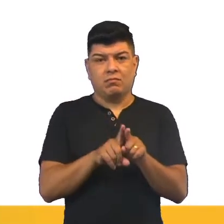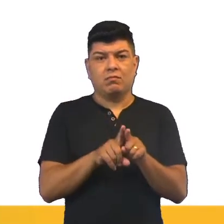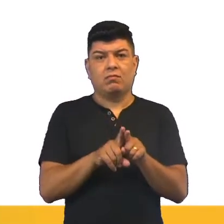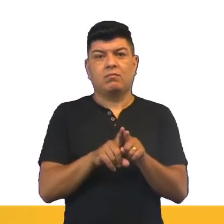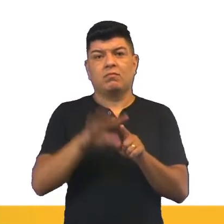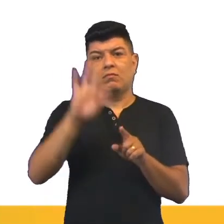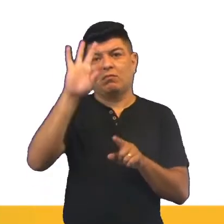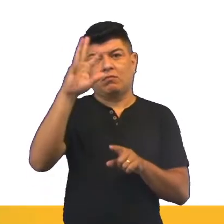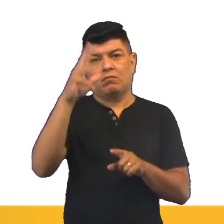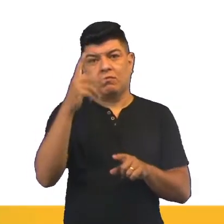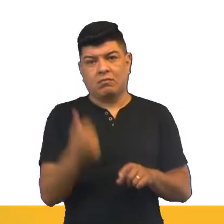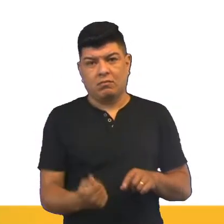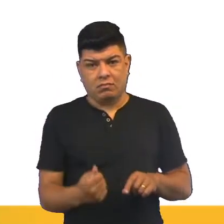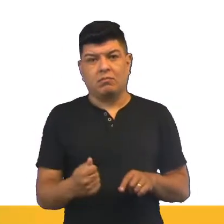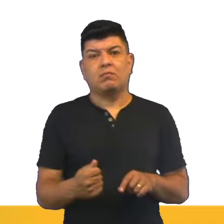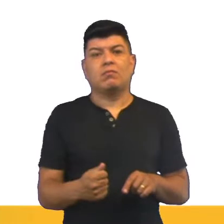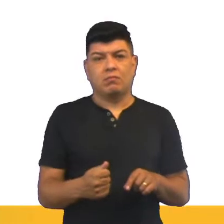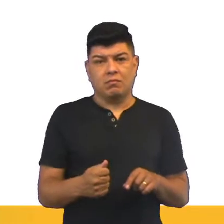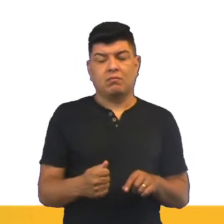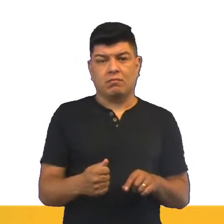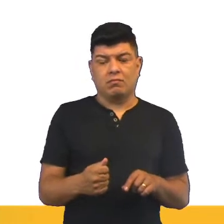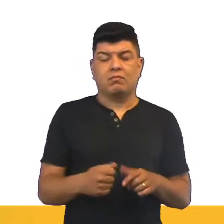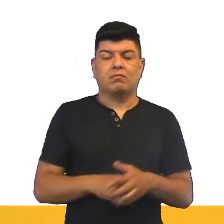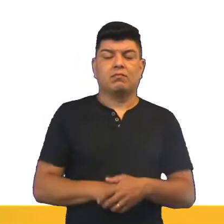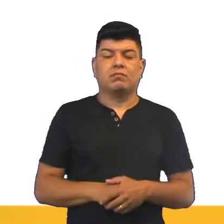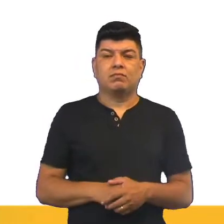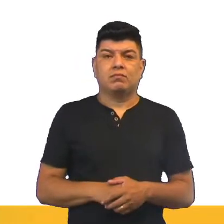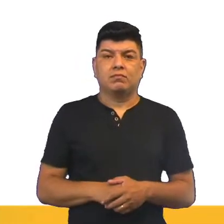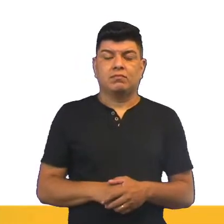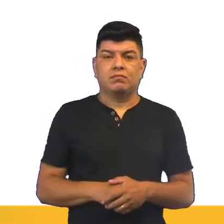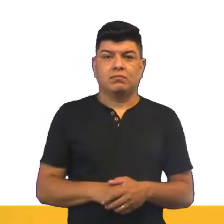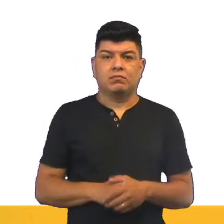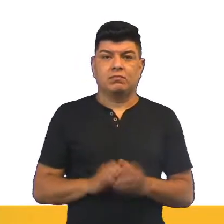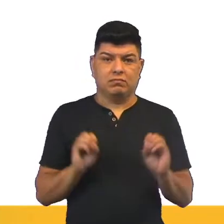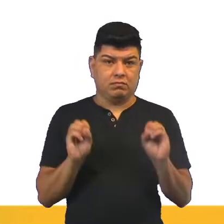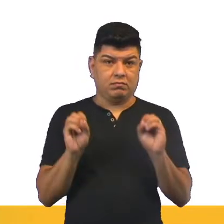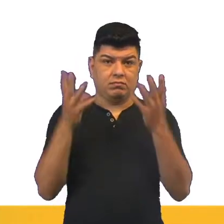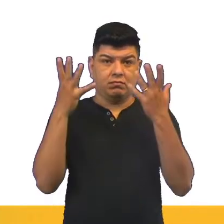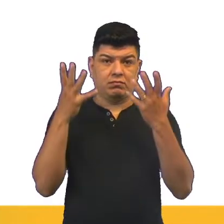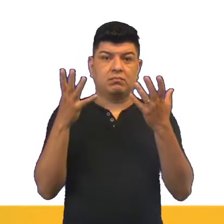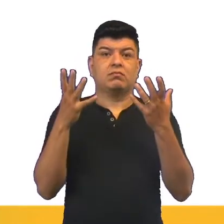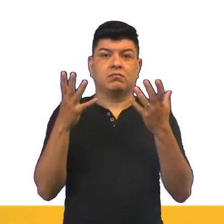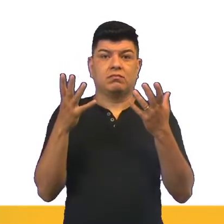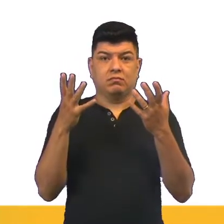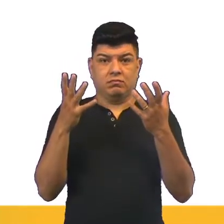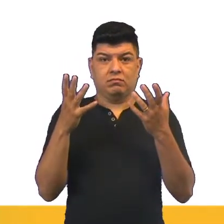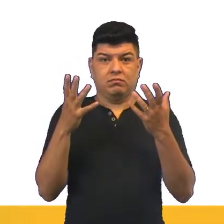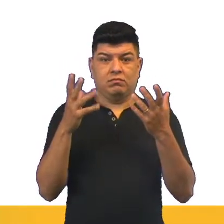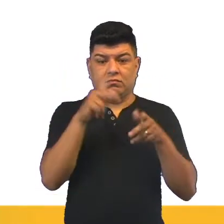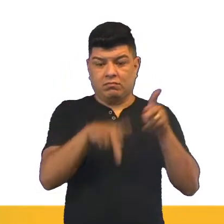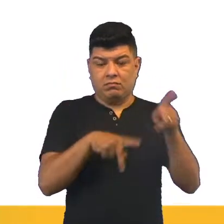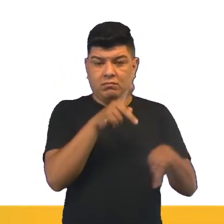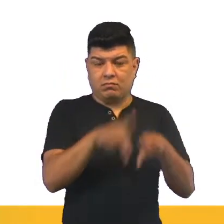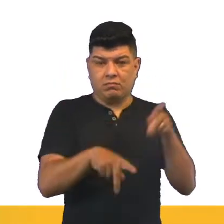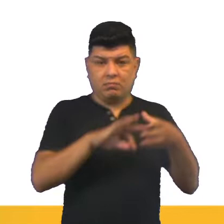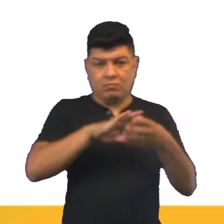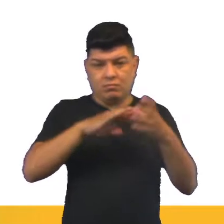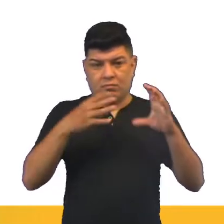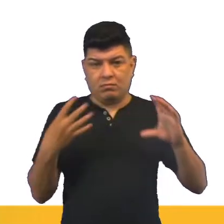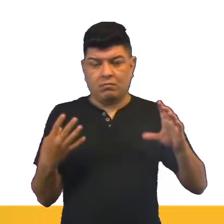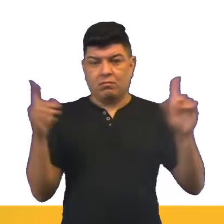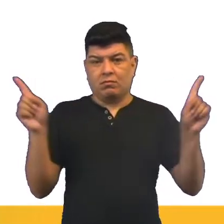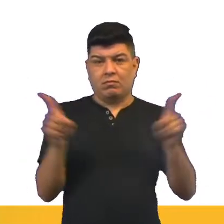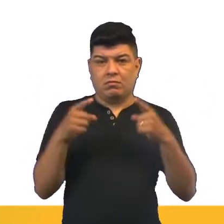os afrodescendentes, né? A cultura africana. Elas são celebradas em festas populares caracterizadas por